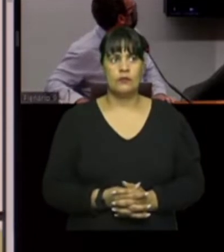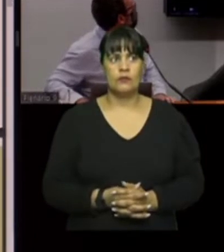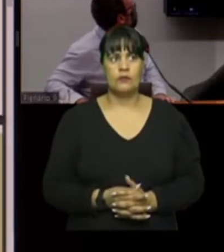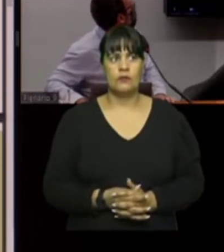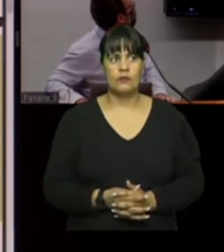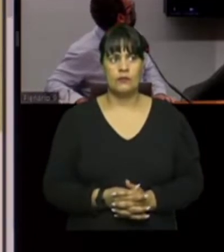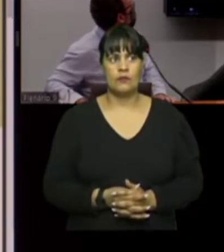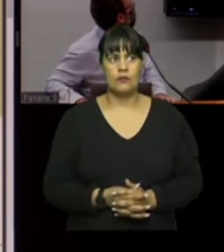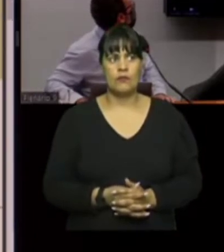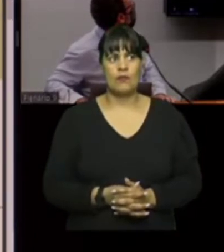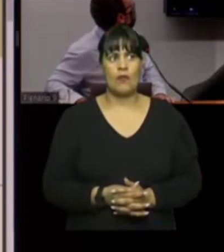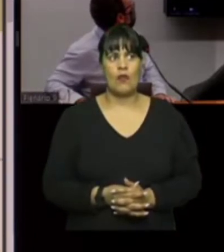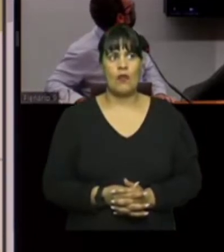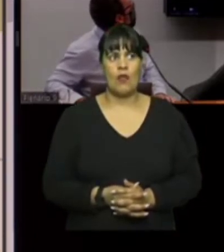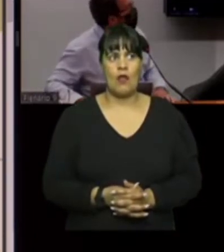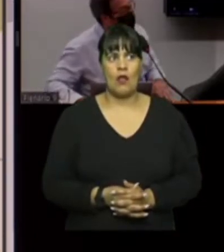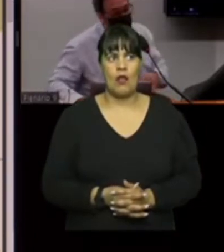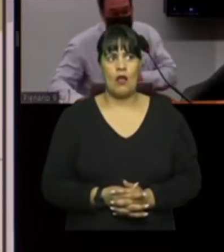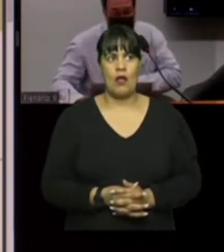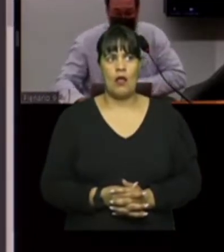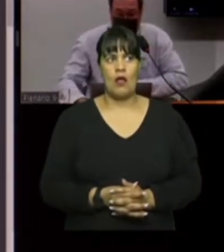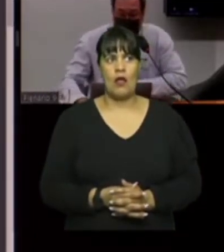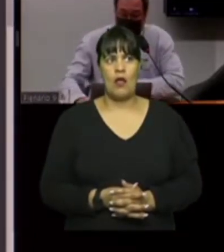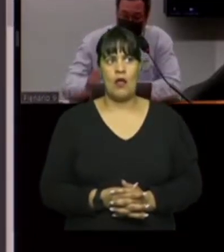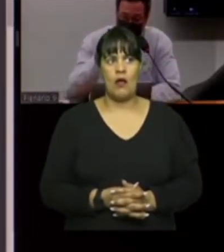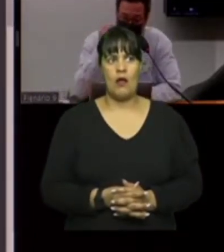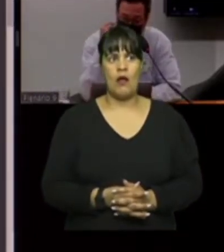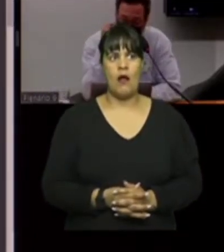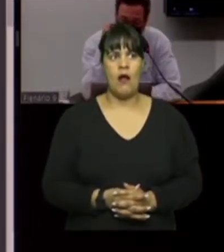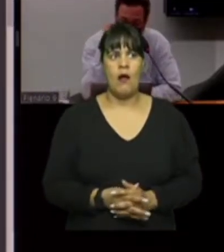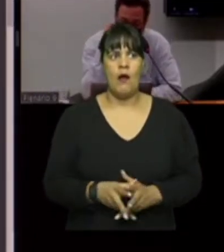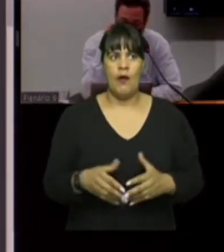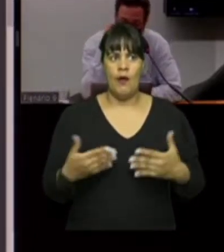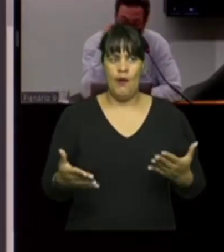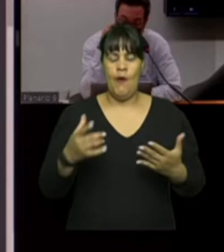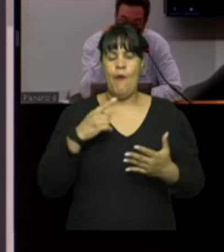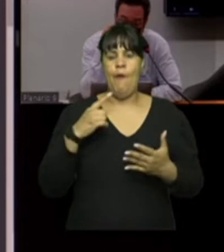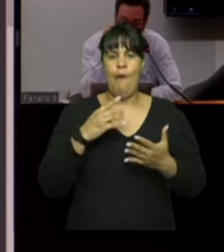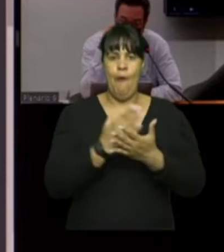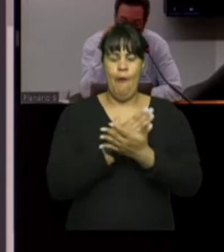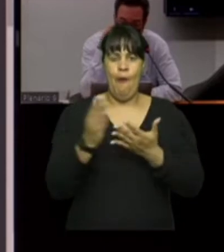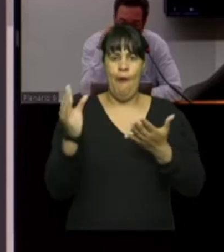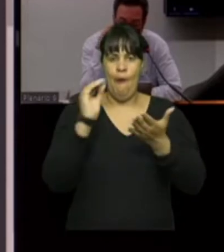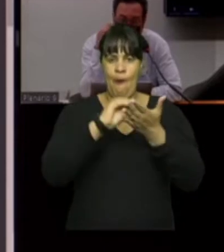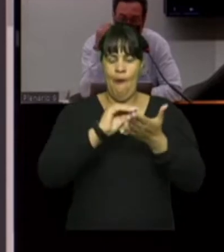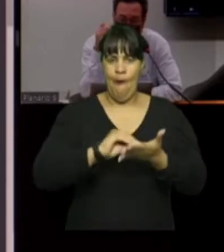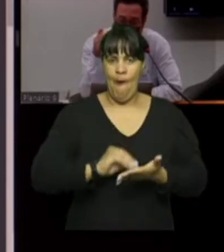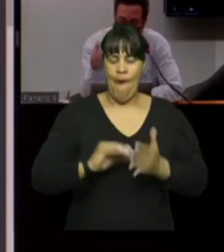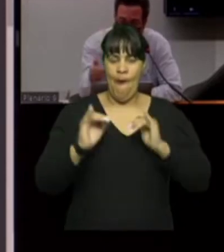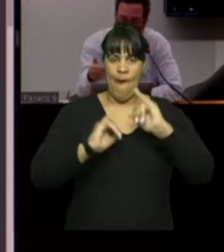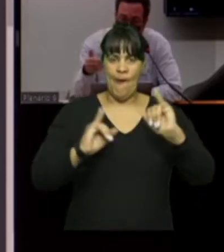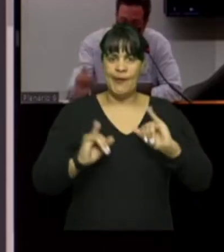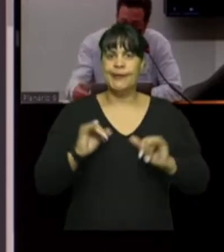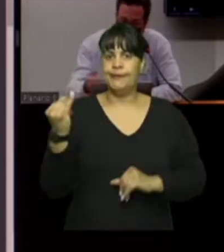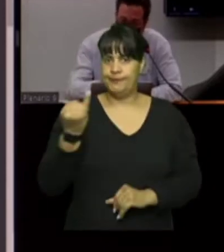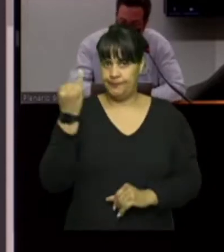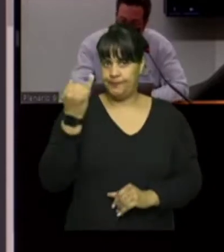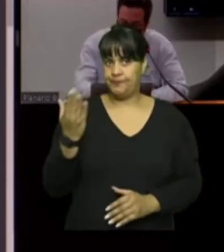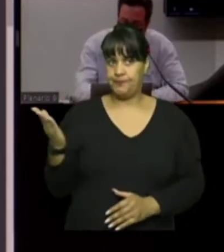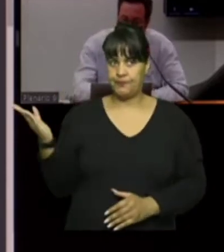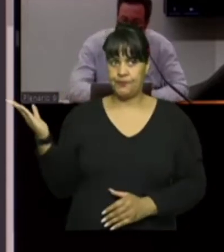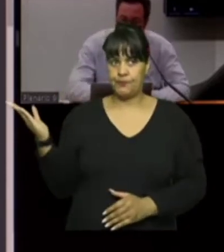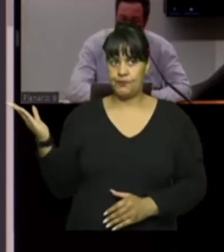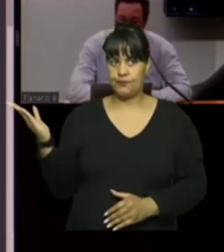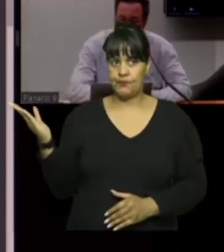Pode passar. E aqui tem alguns dados que são bem importantes, né? Repito, estou